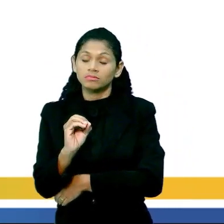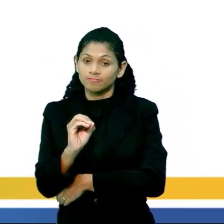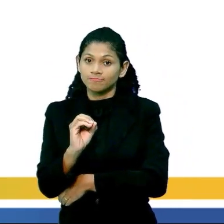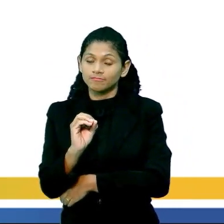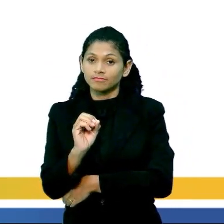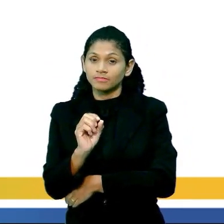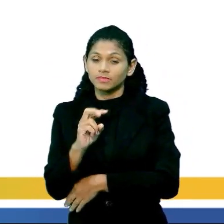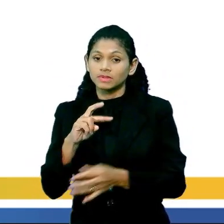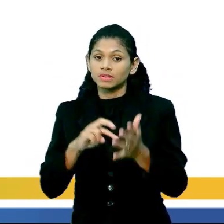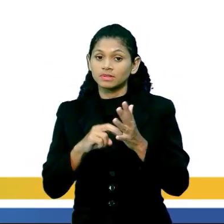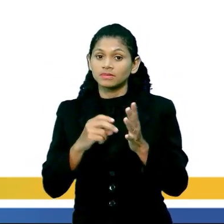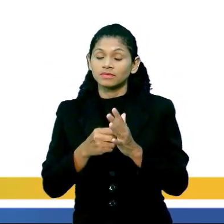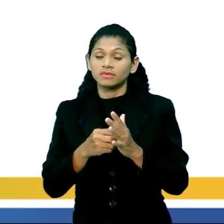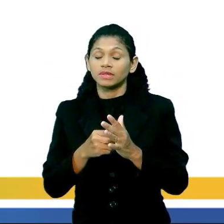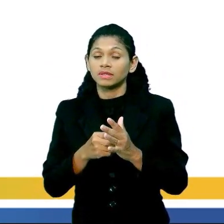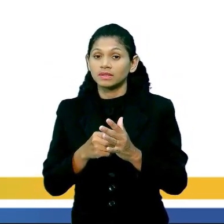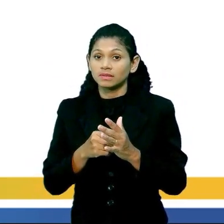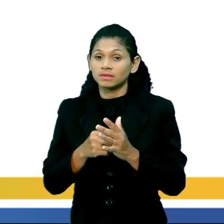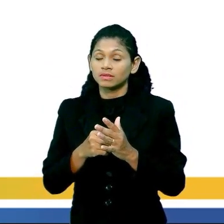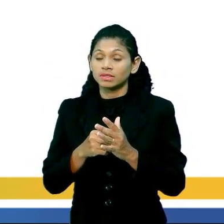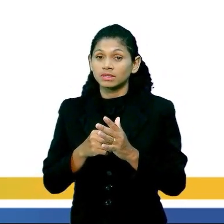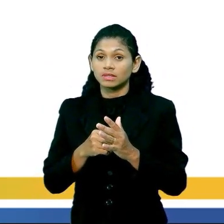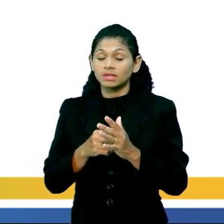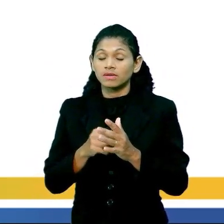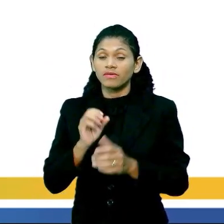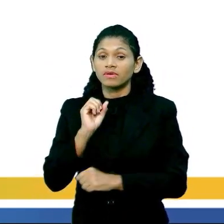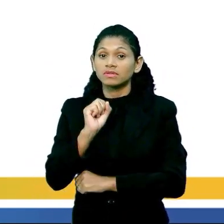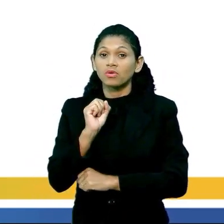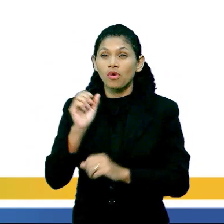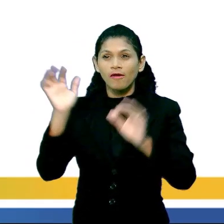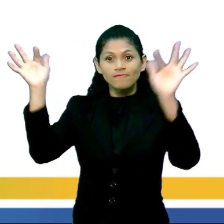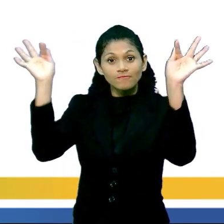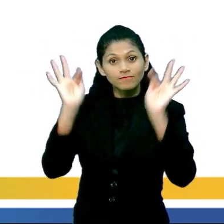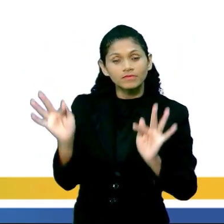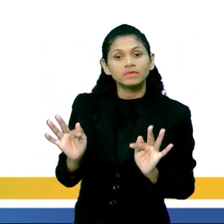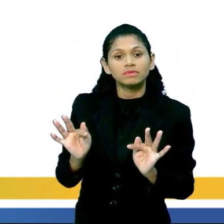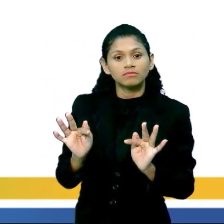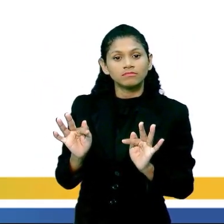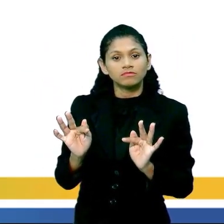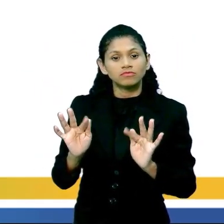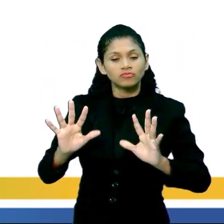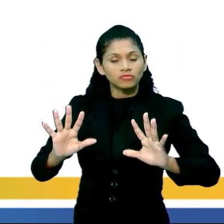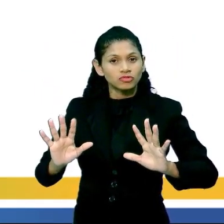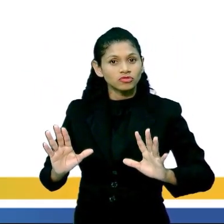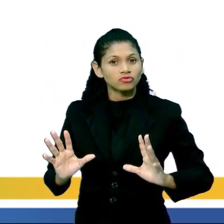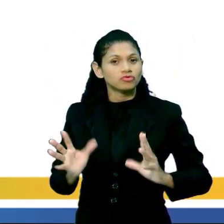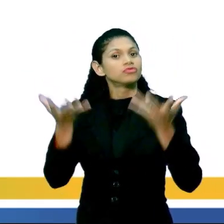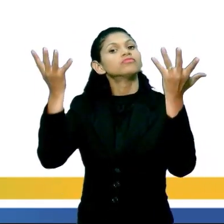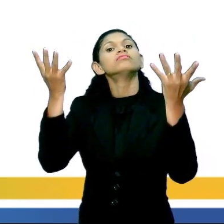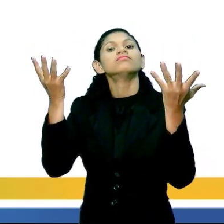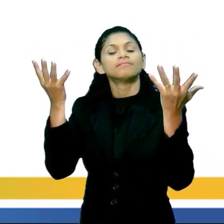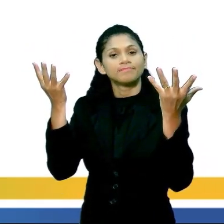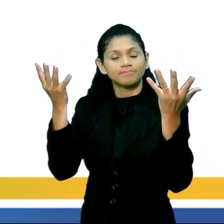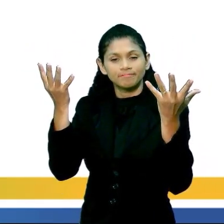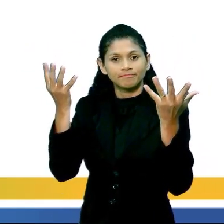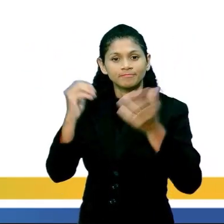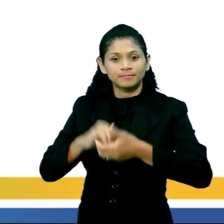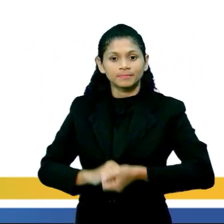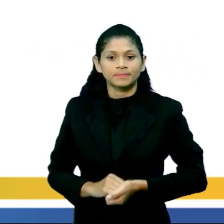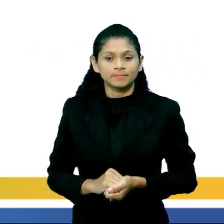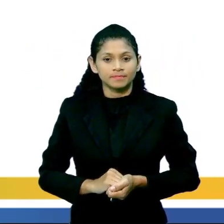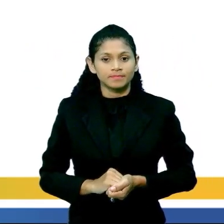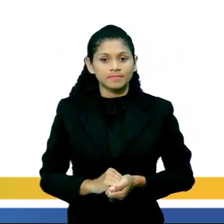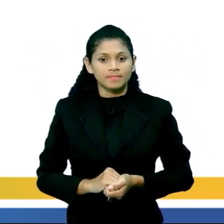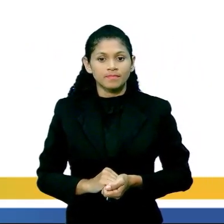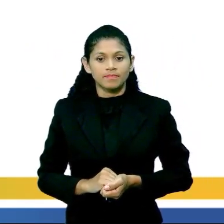resultará entretenida? Ou seja, a palavra entretenida ali, de entretenimento, tem o mesmo sinônimo de divertido, tá?